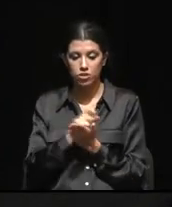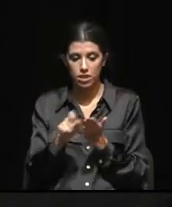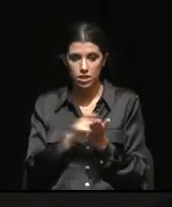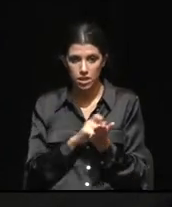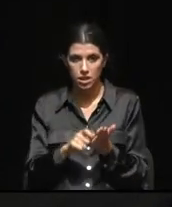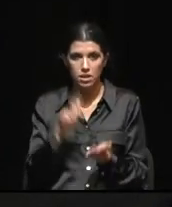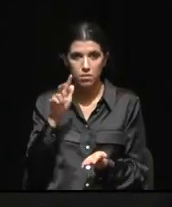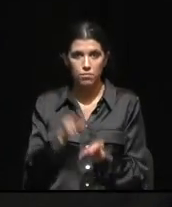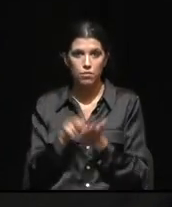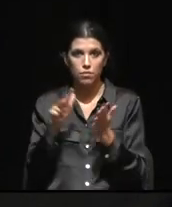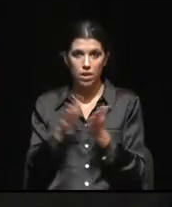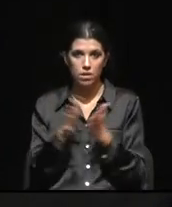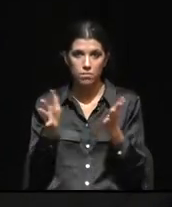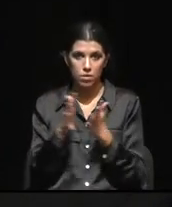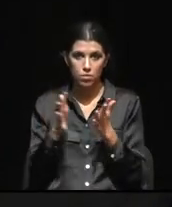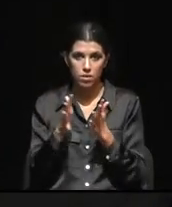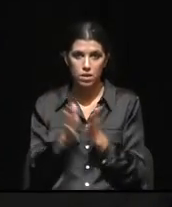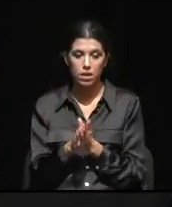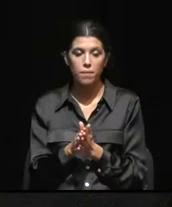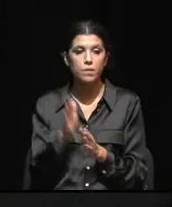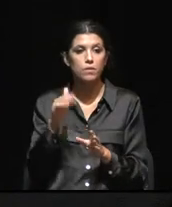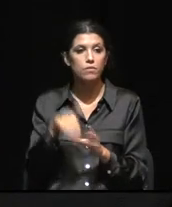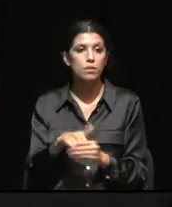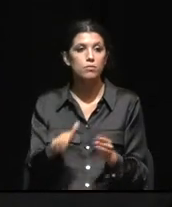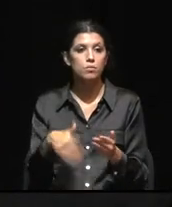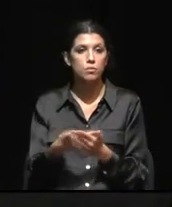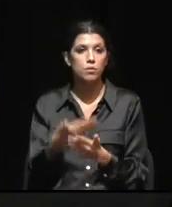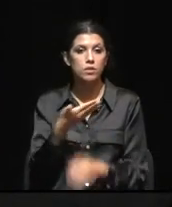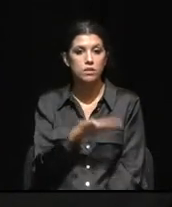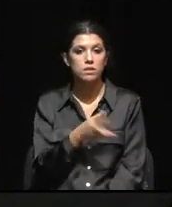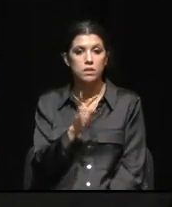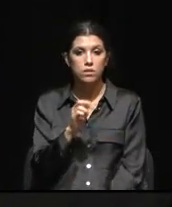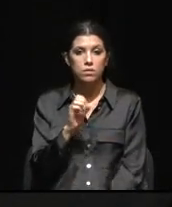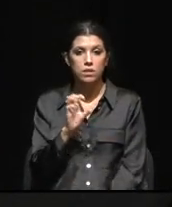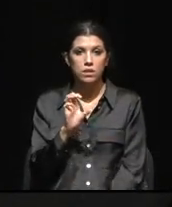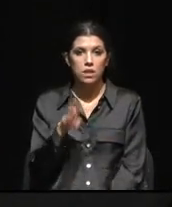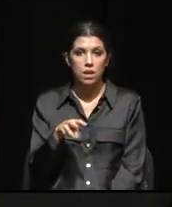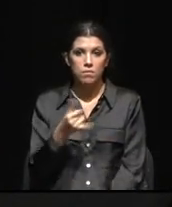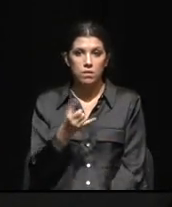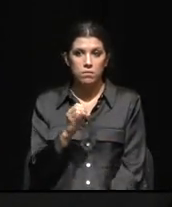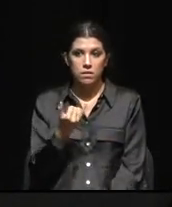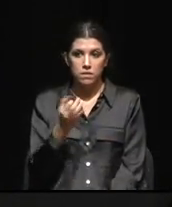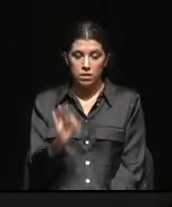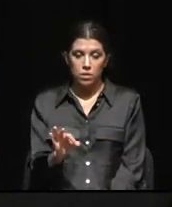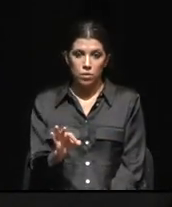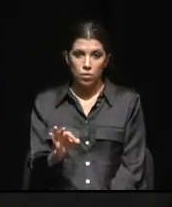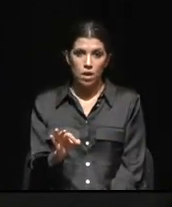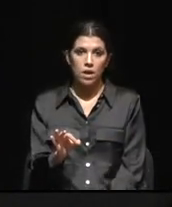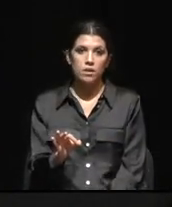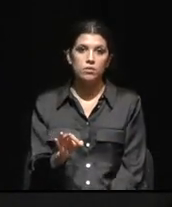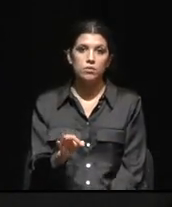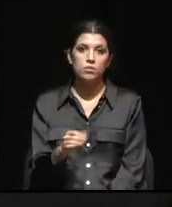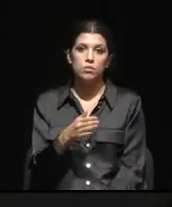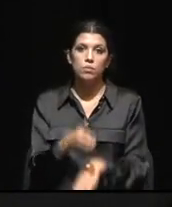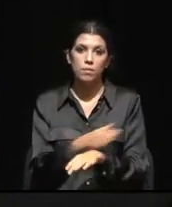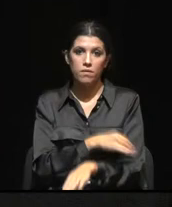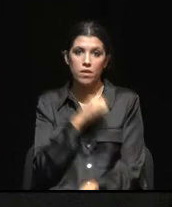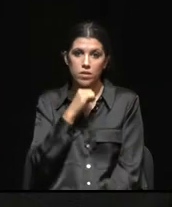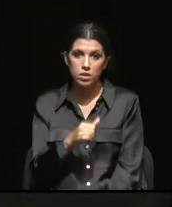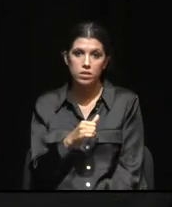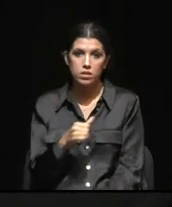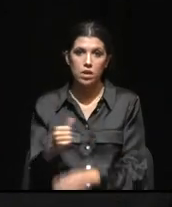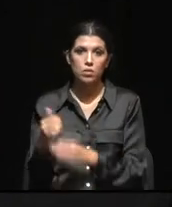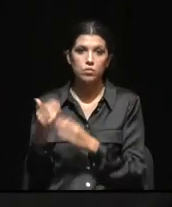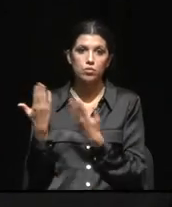foi aprovada por maioria votamos a proposta 130 cm 2024 prévia autorização da repartição dos